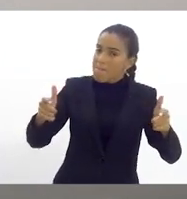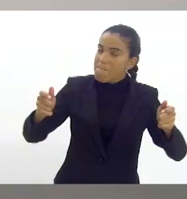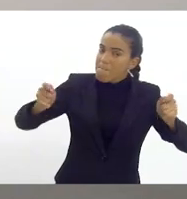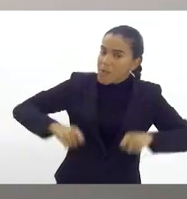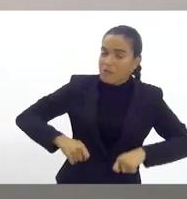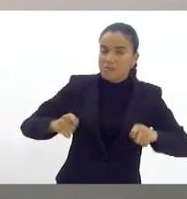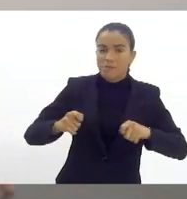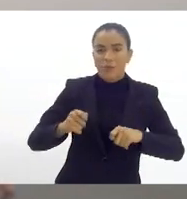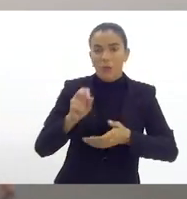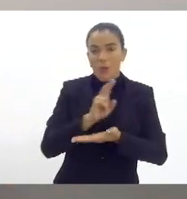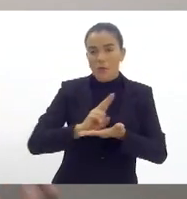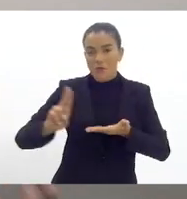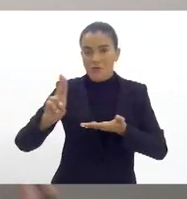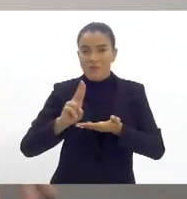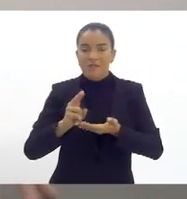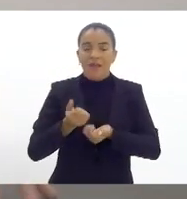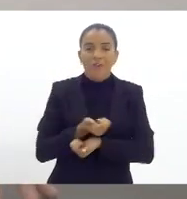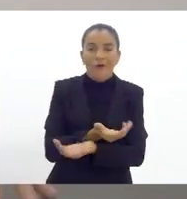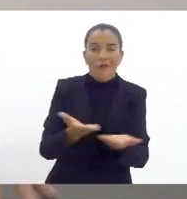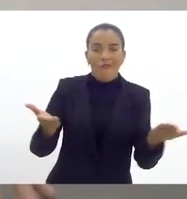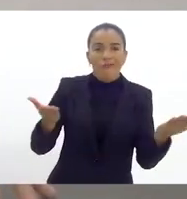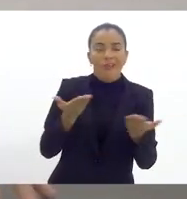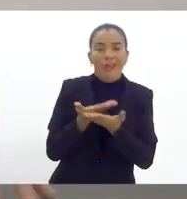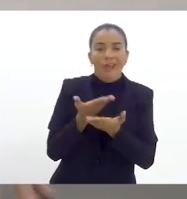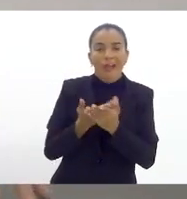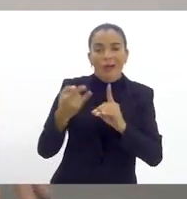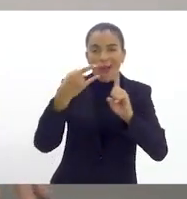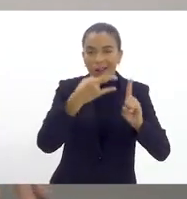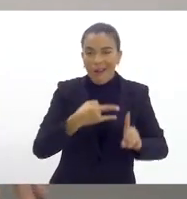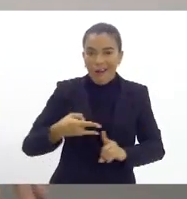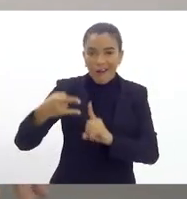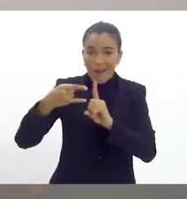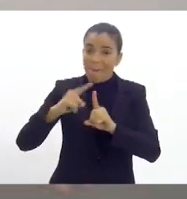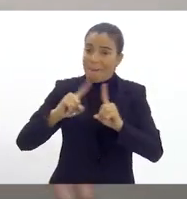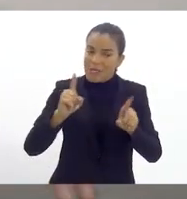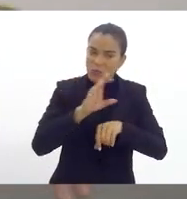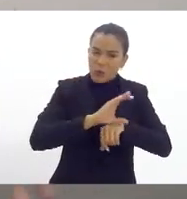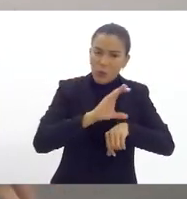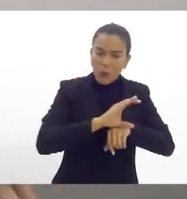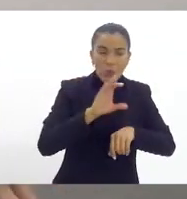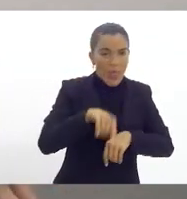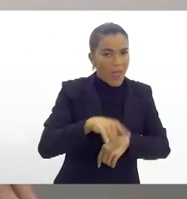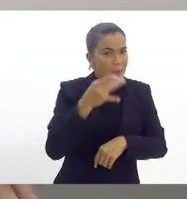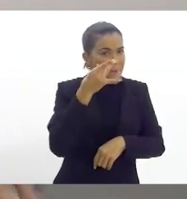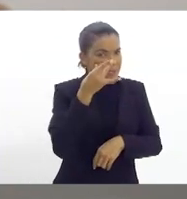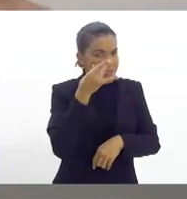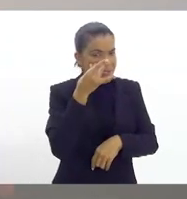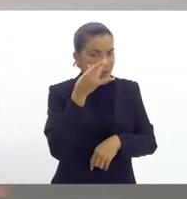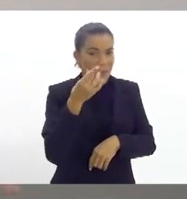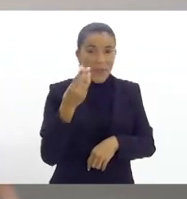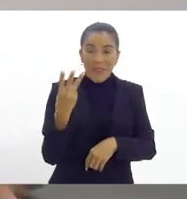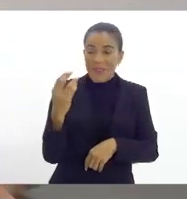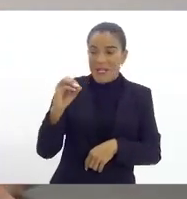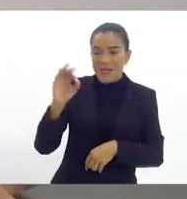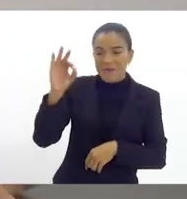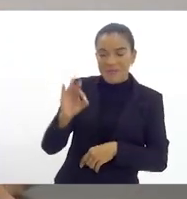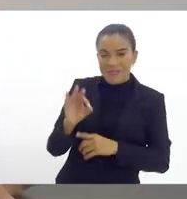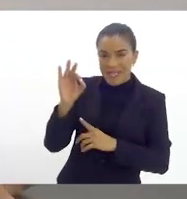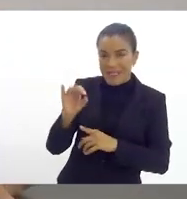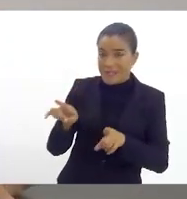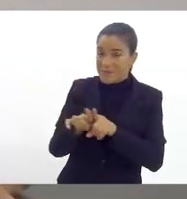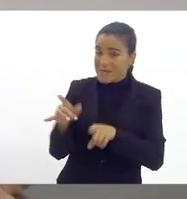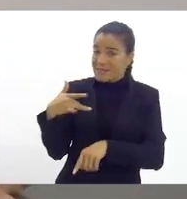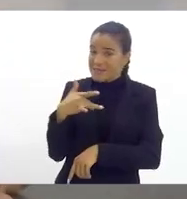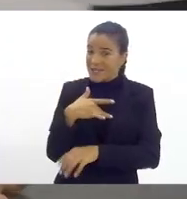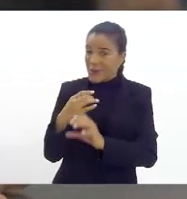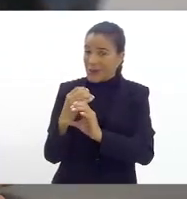da Universidade colocar aulas online no curso que é presencial de 20% para 40% incluindo cursos de saúde de